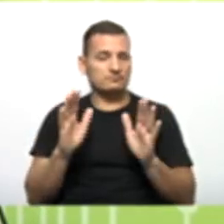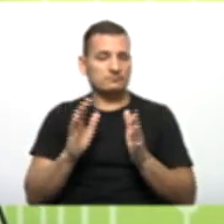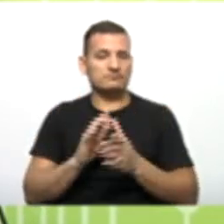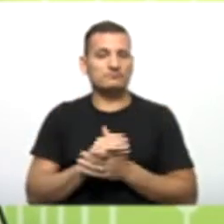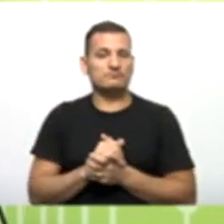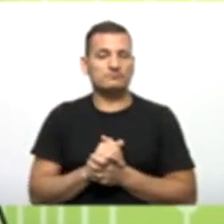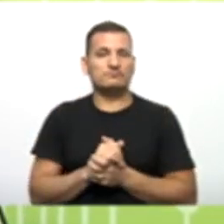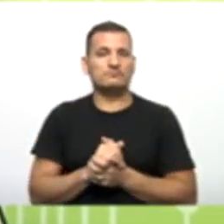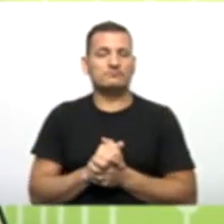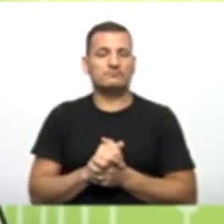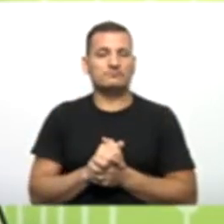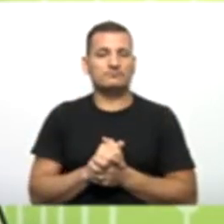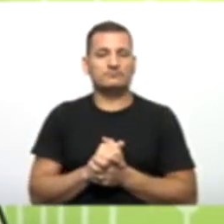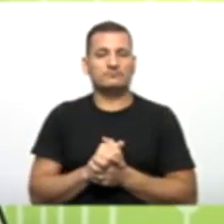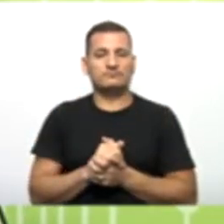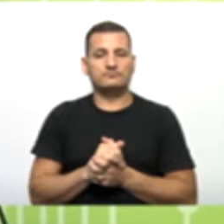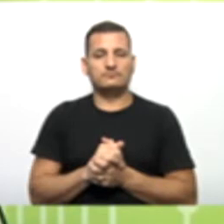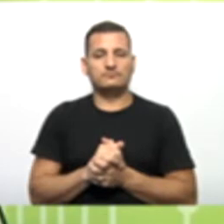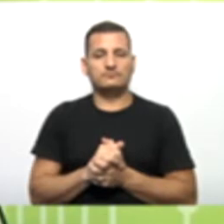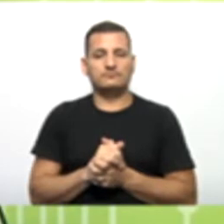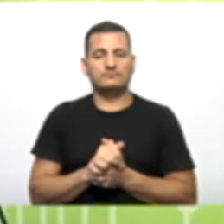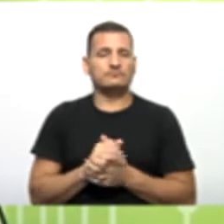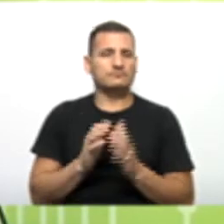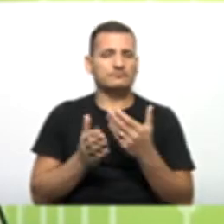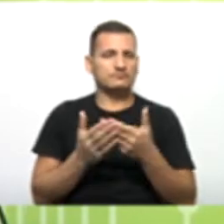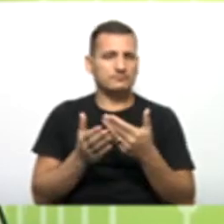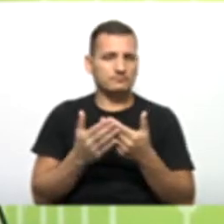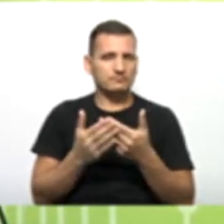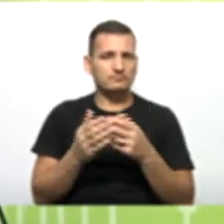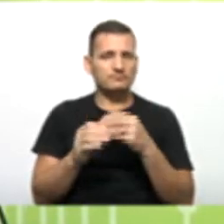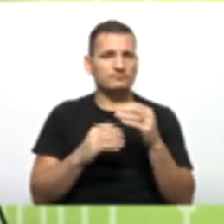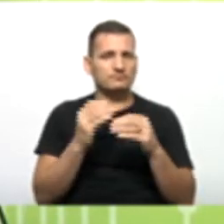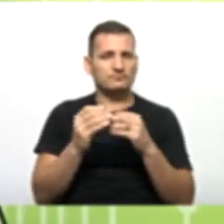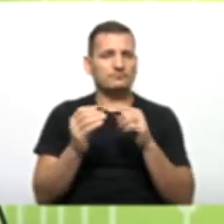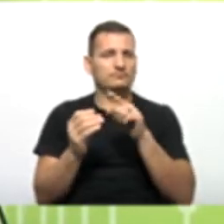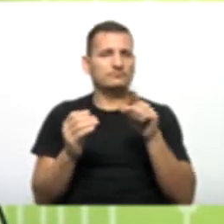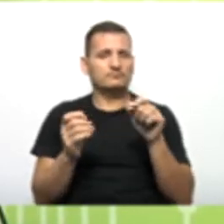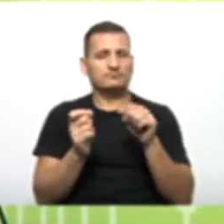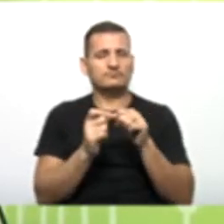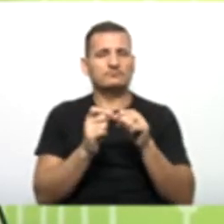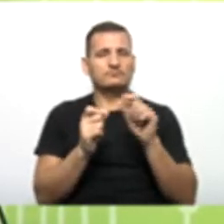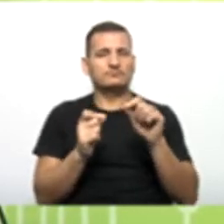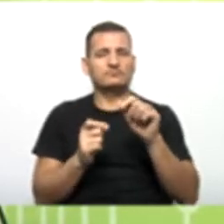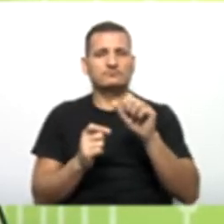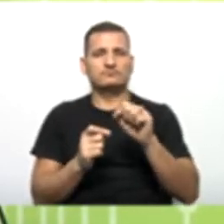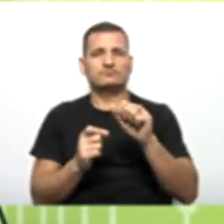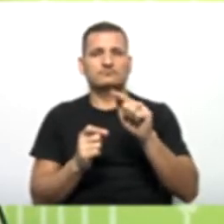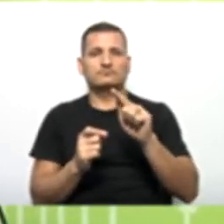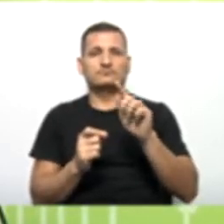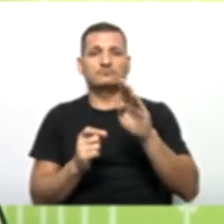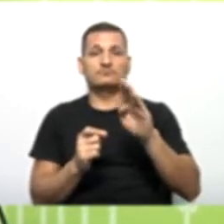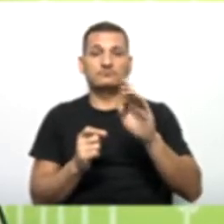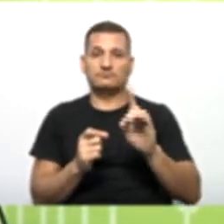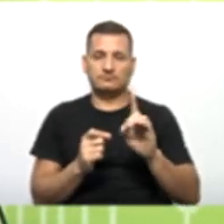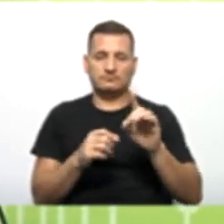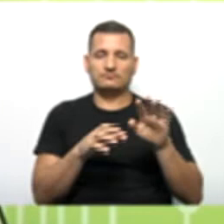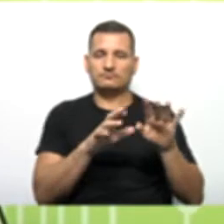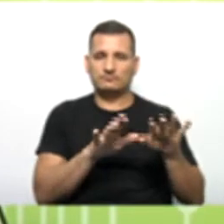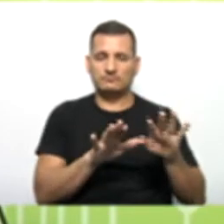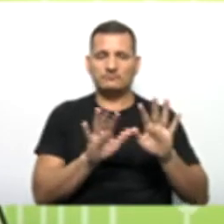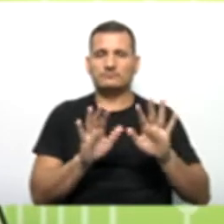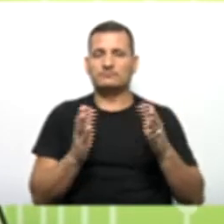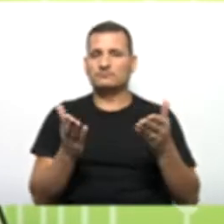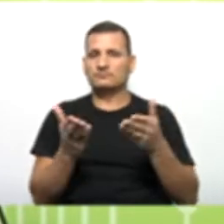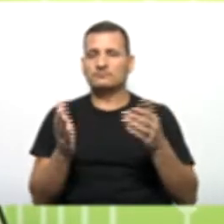durante a aula então com na aula de banco de dados vocês fizeram tudo aqui na cgd hoje vou mostrar pra vocês que também